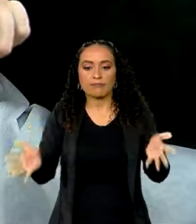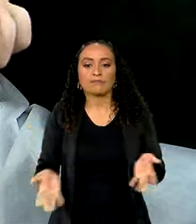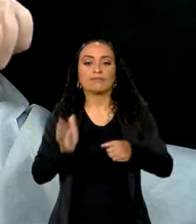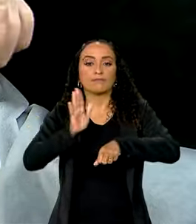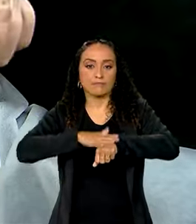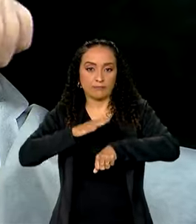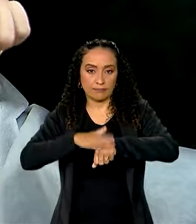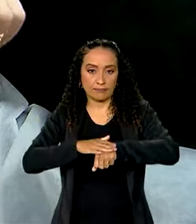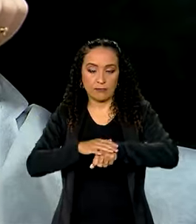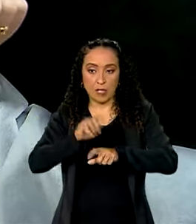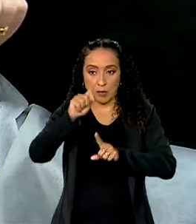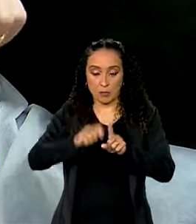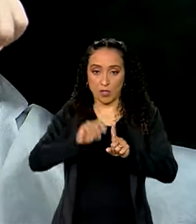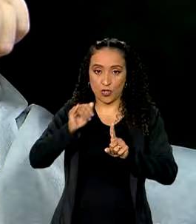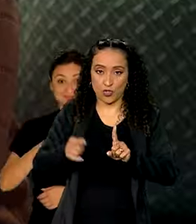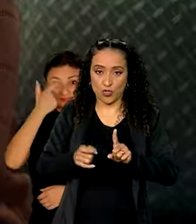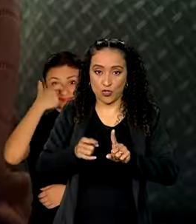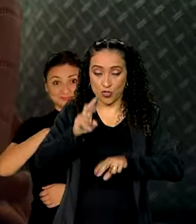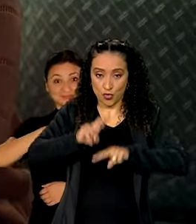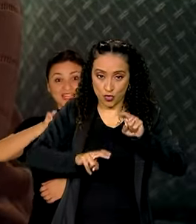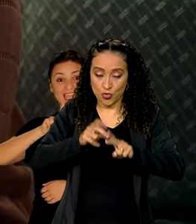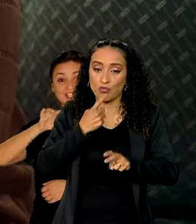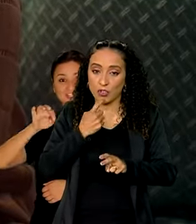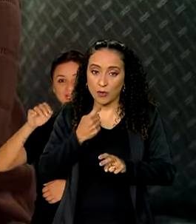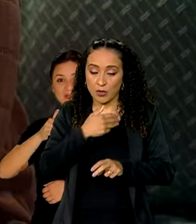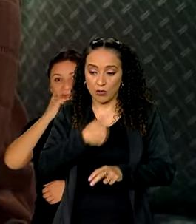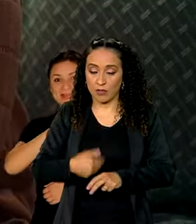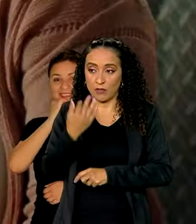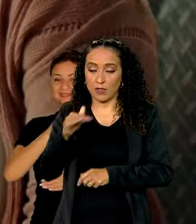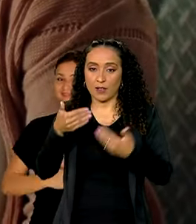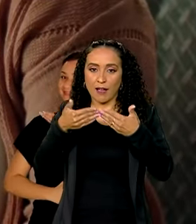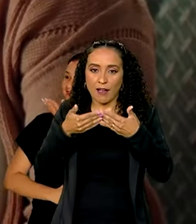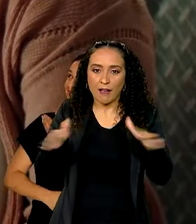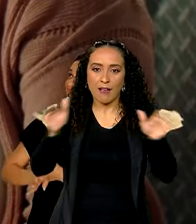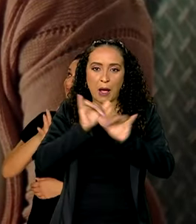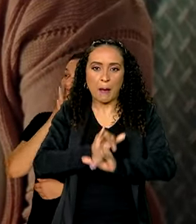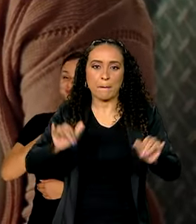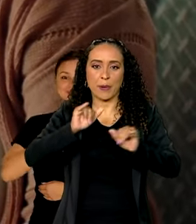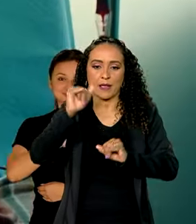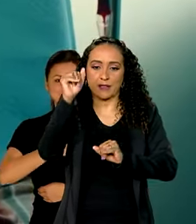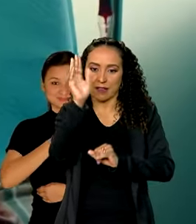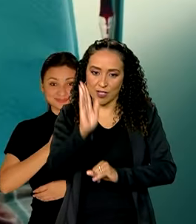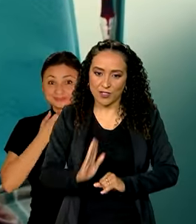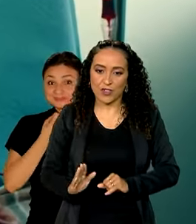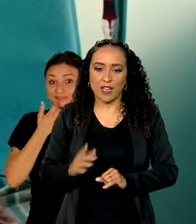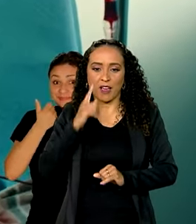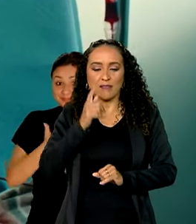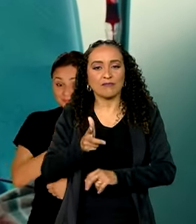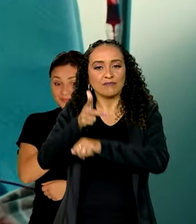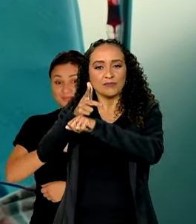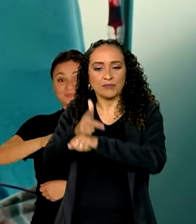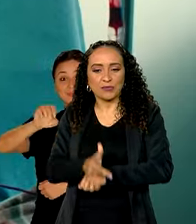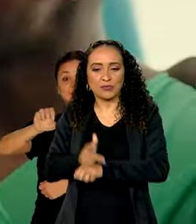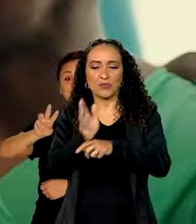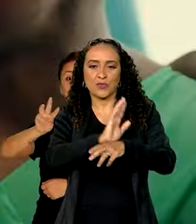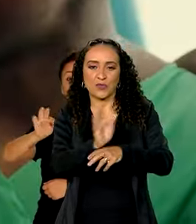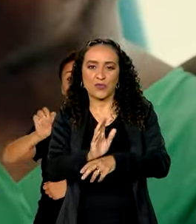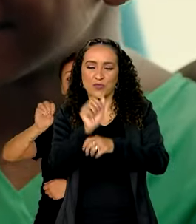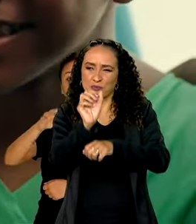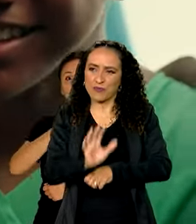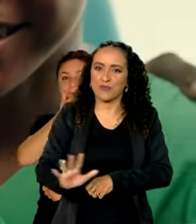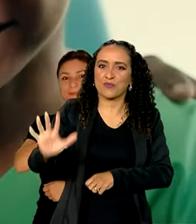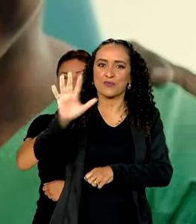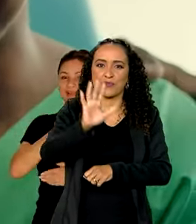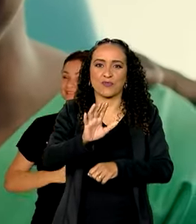ação, neste Junho Vermelho, o governo federal lançou uma campanha nacional com vídeo veiculado em redes sociais